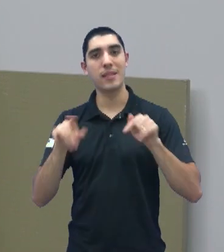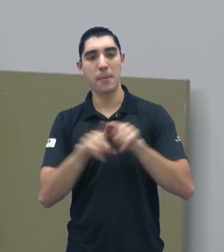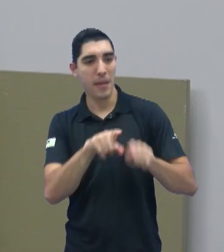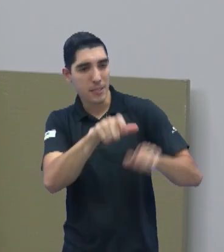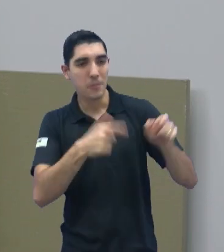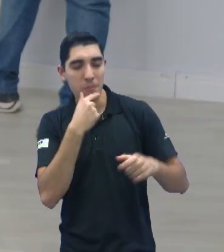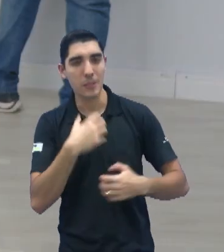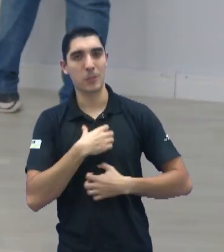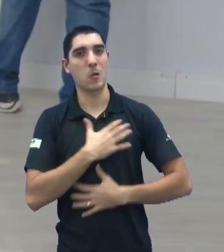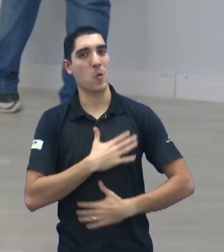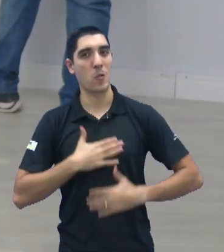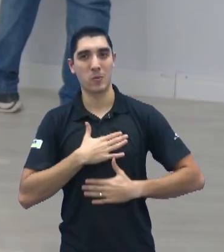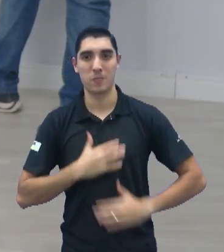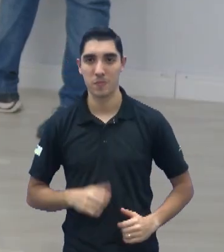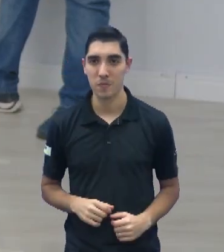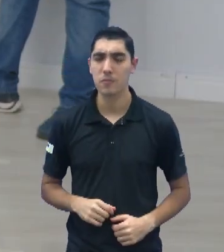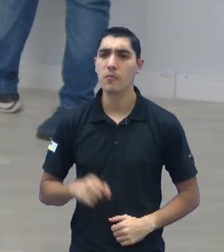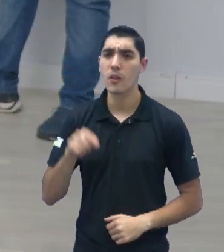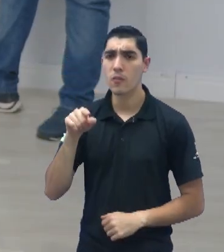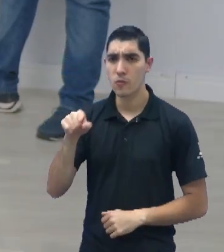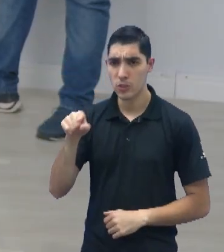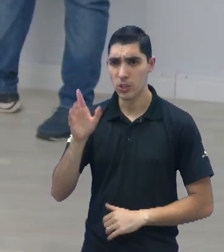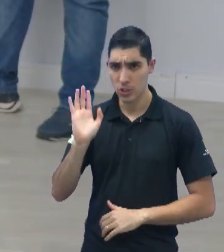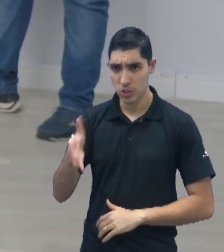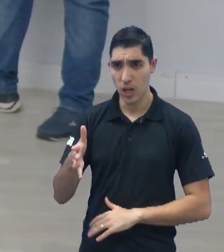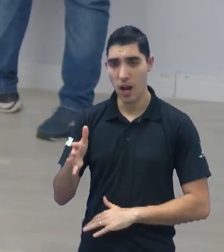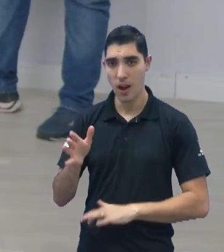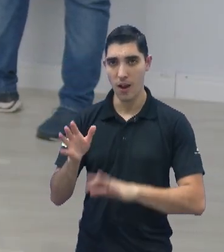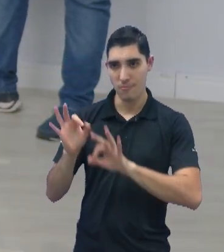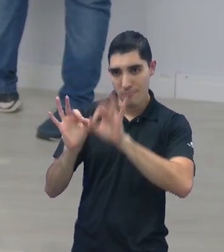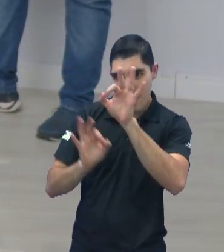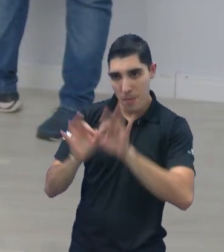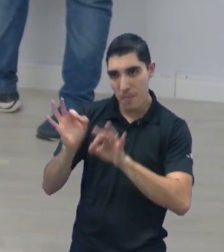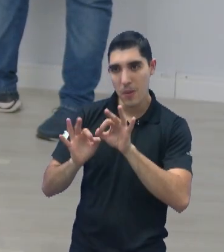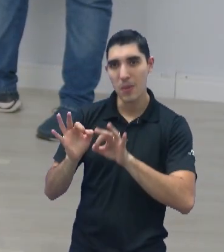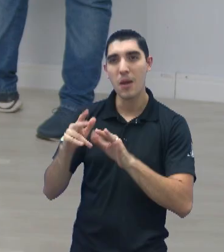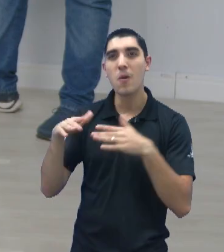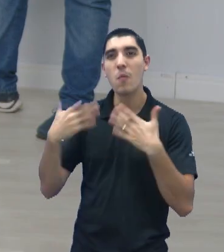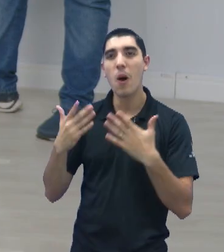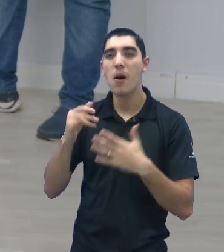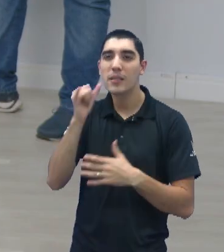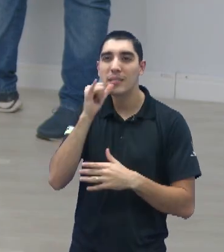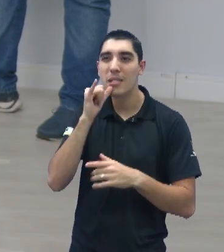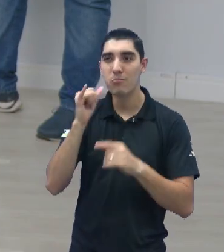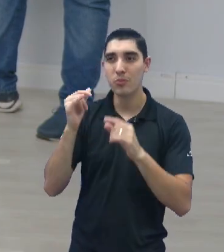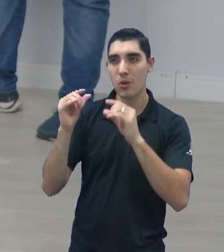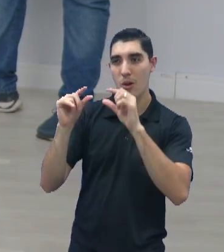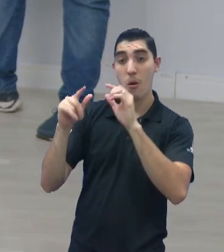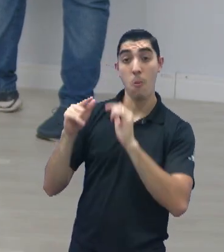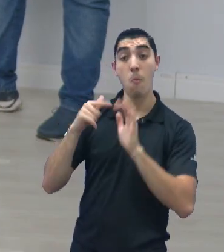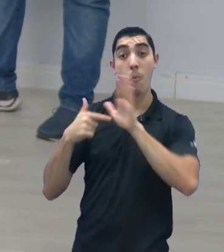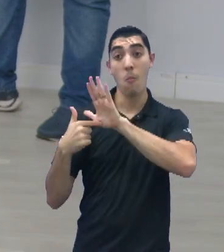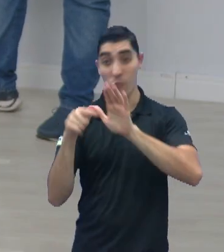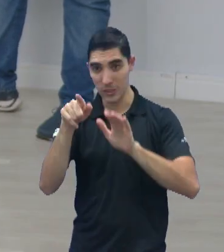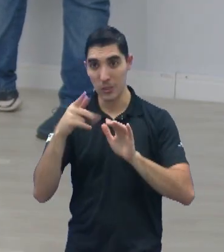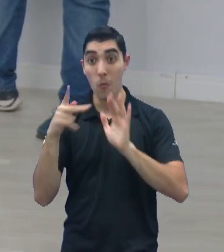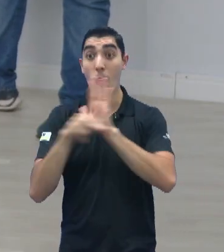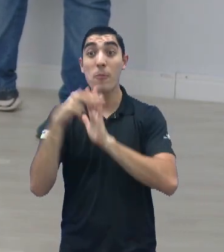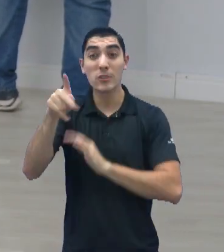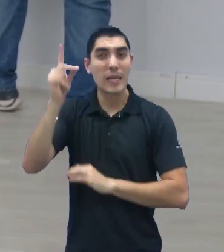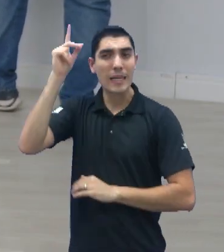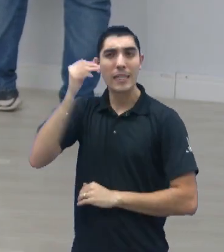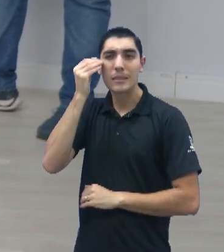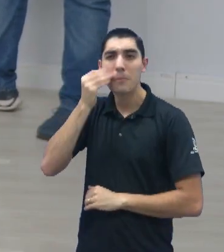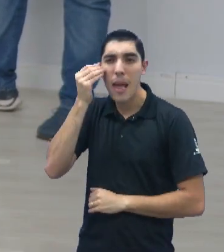ganhar. Você já montou o DVDzinho lá com as suas jogadas, os seus gols, para mostrar para a molecada? Olha só como é que faz, olha como é que toca na bola.